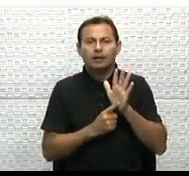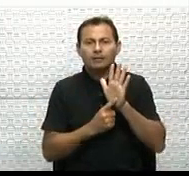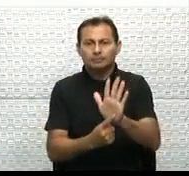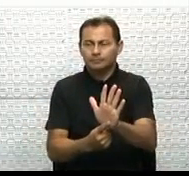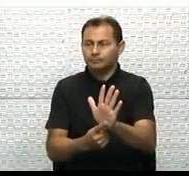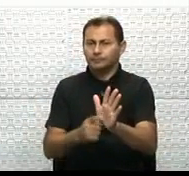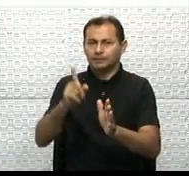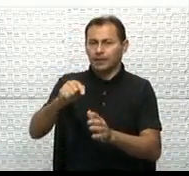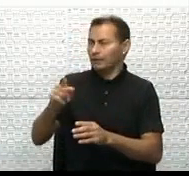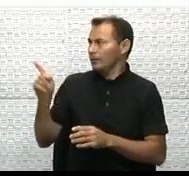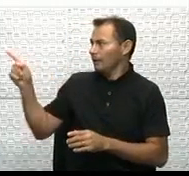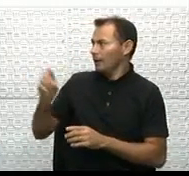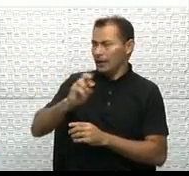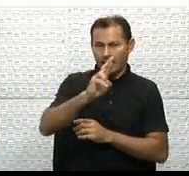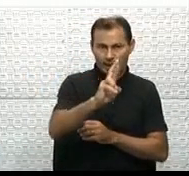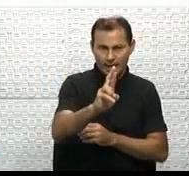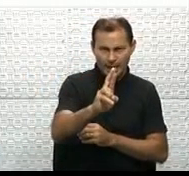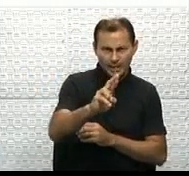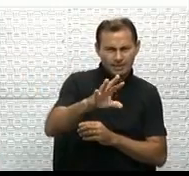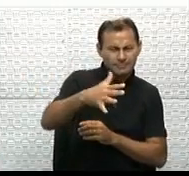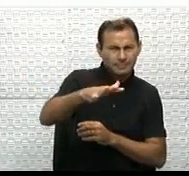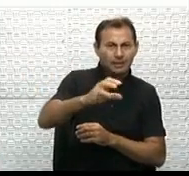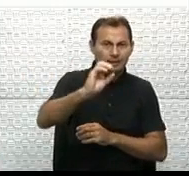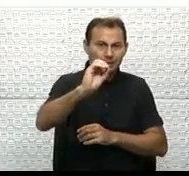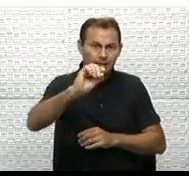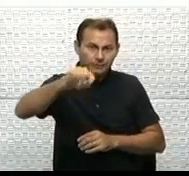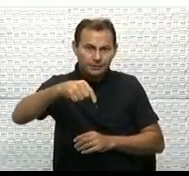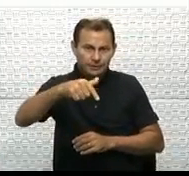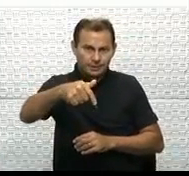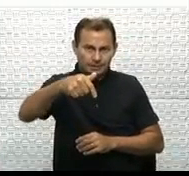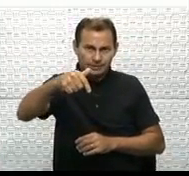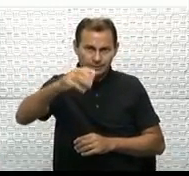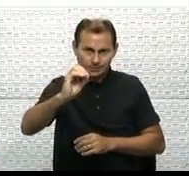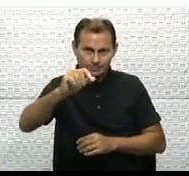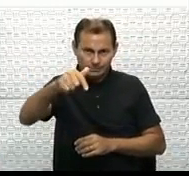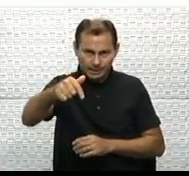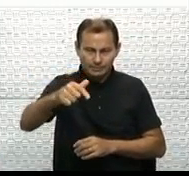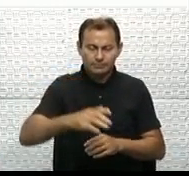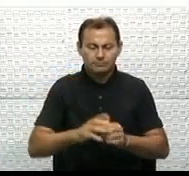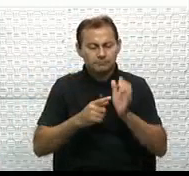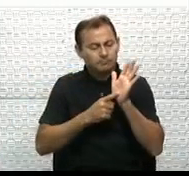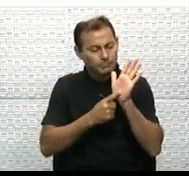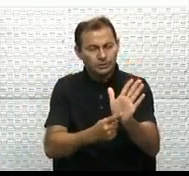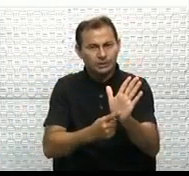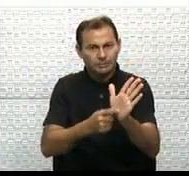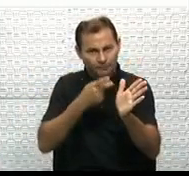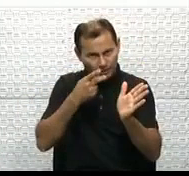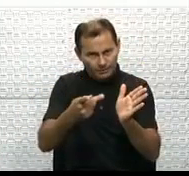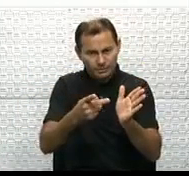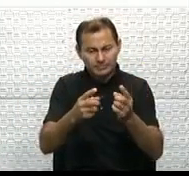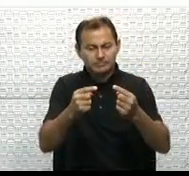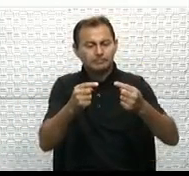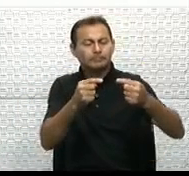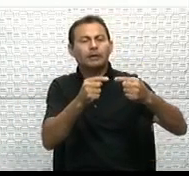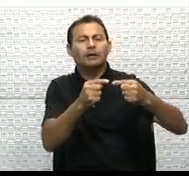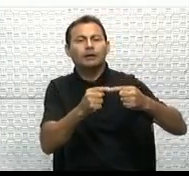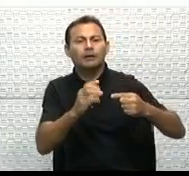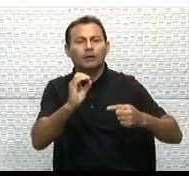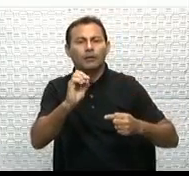apresentada é R, aproximadamente 0,707. E afirmamos que, nesse caso, a correlação ela